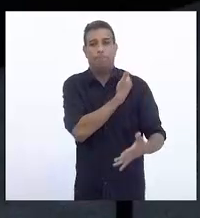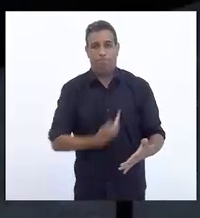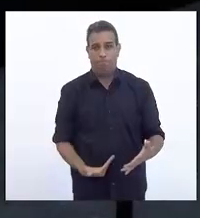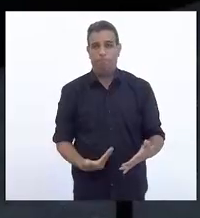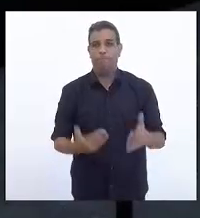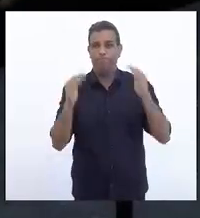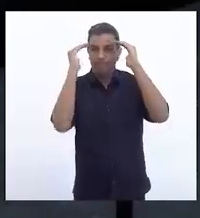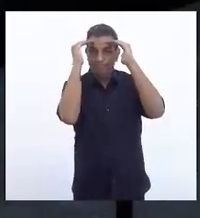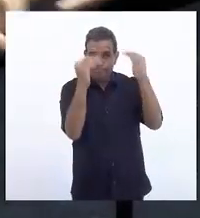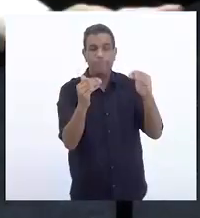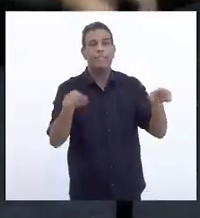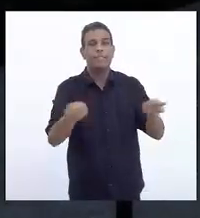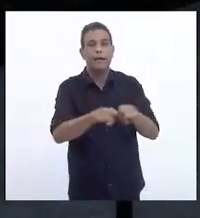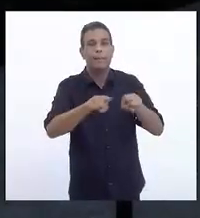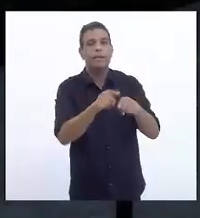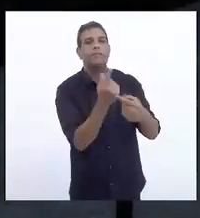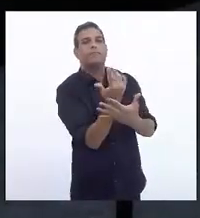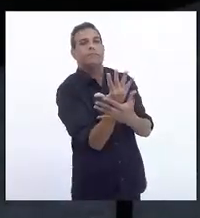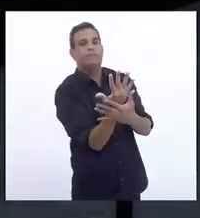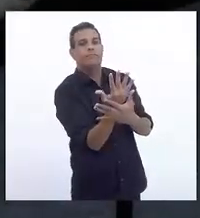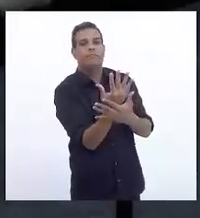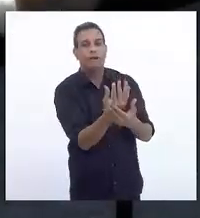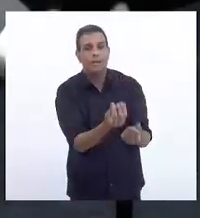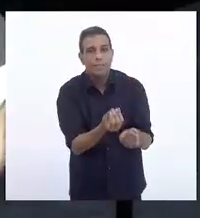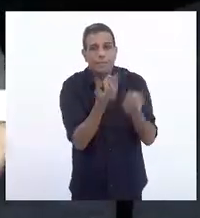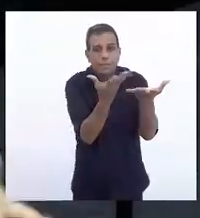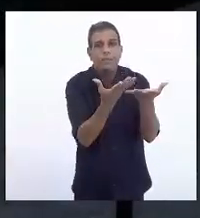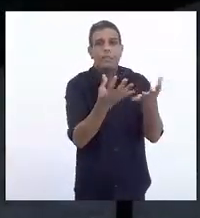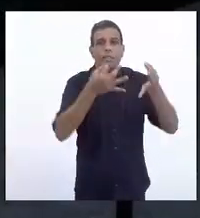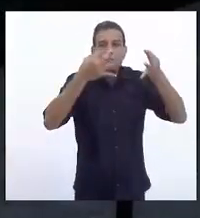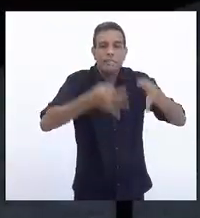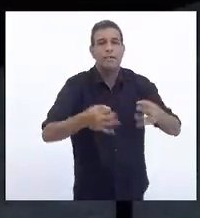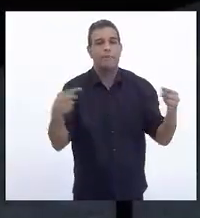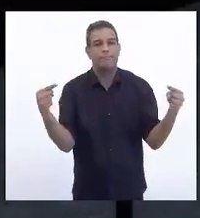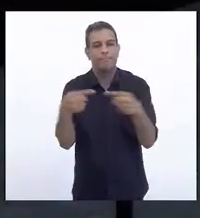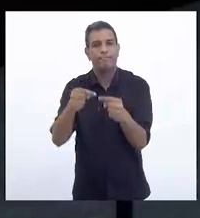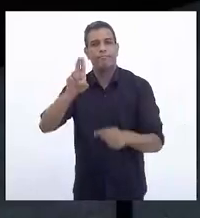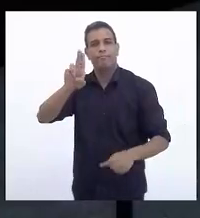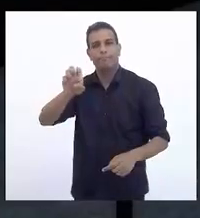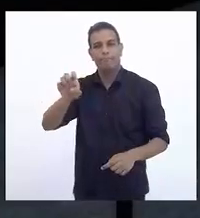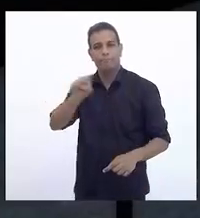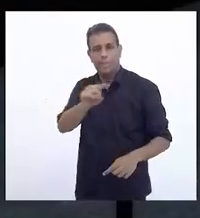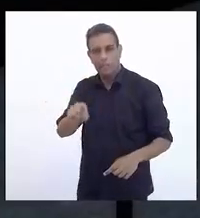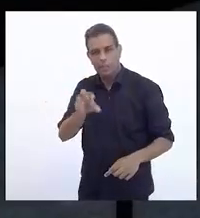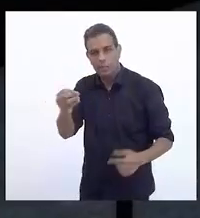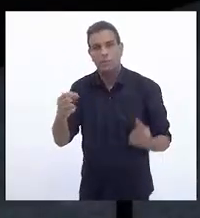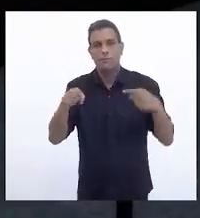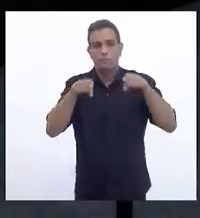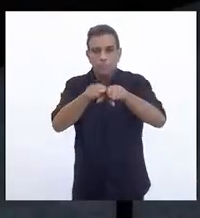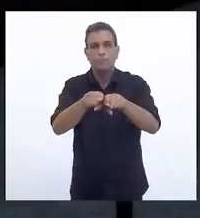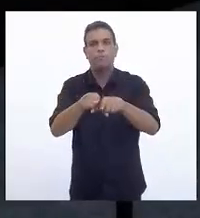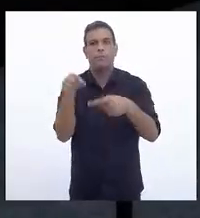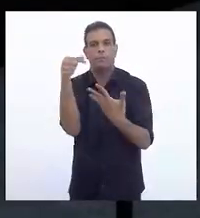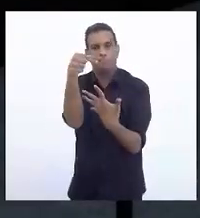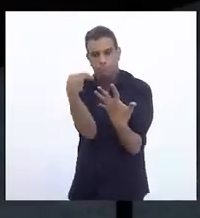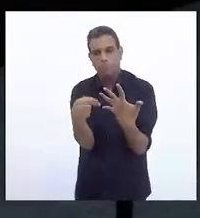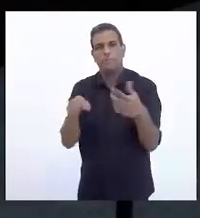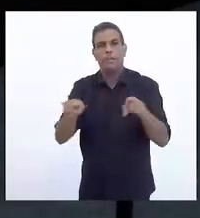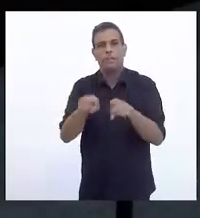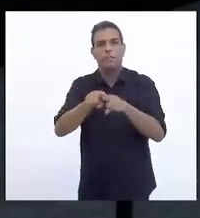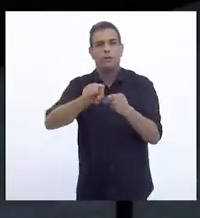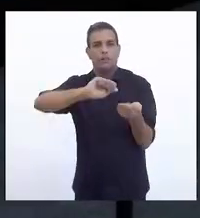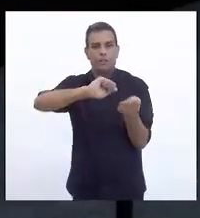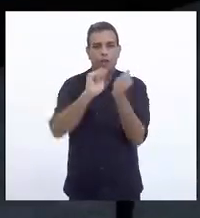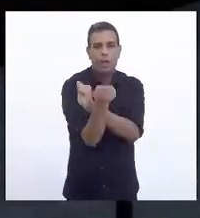Castro respeita a UERJ, devolveu a dignidade para a UERJ, devolverá a dignidade para a UESO nesta